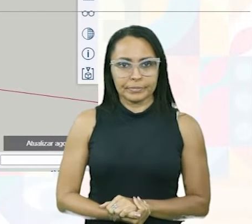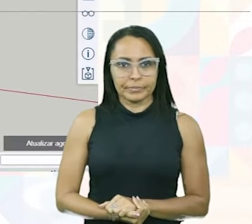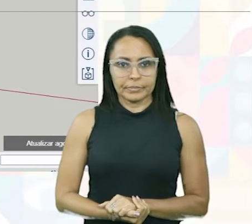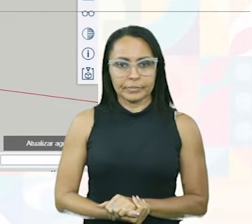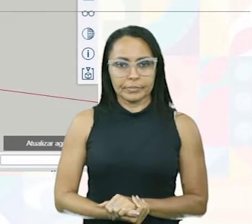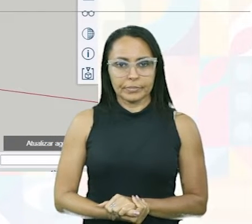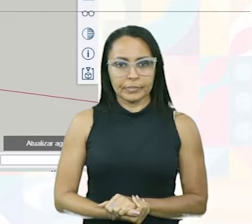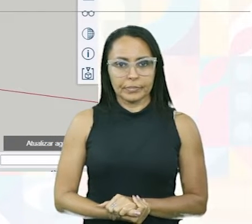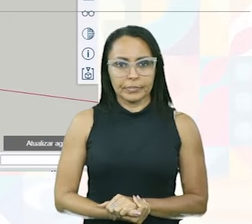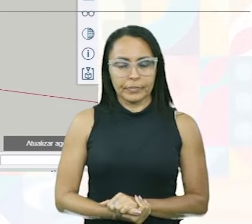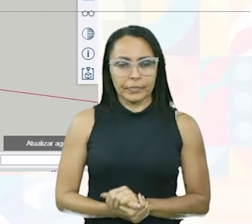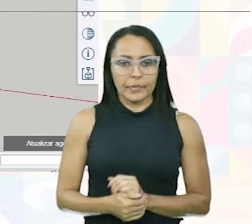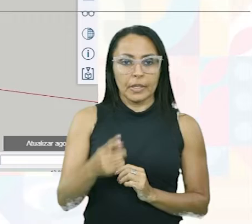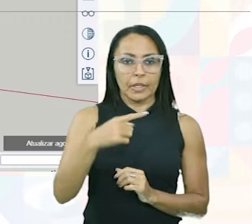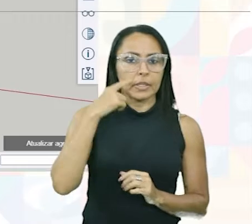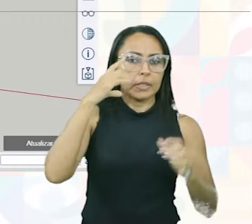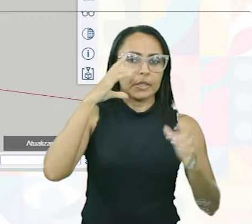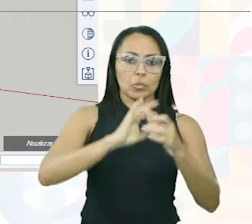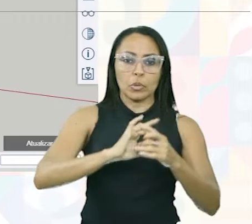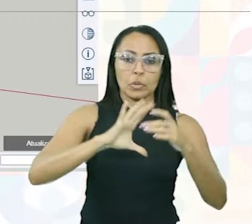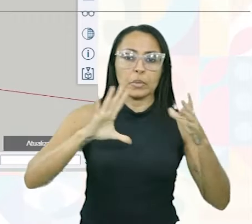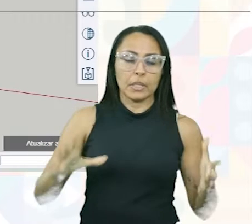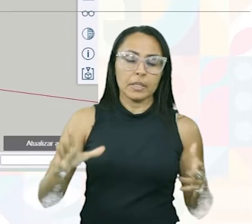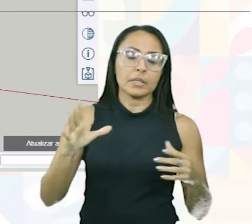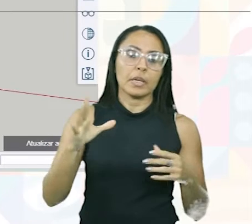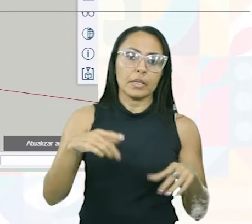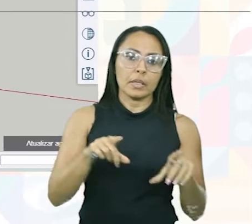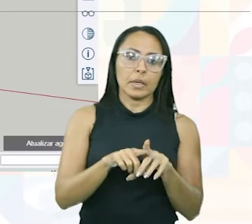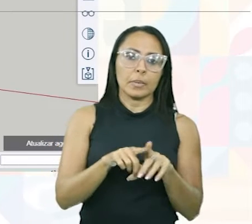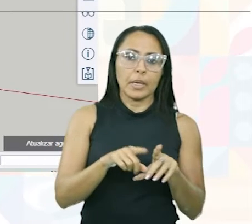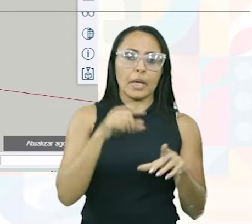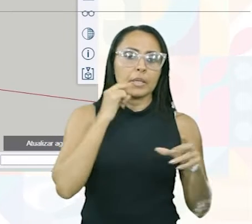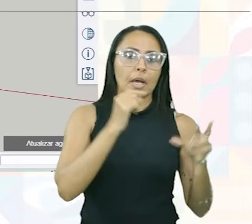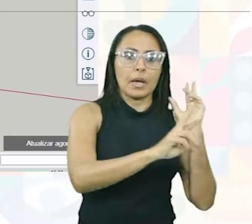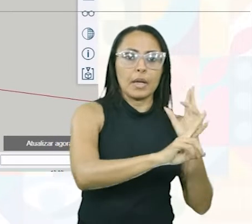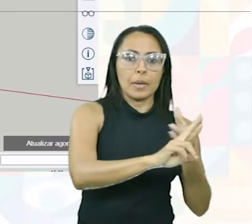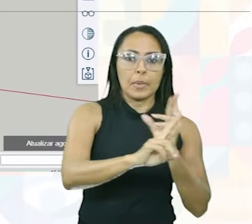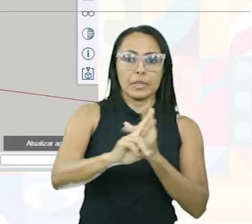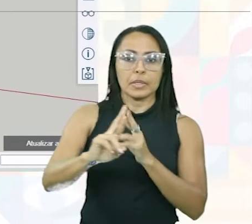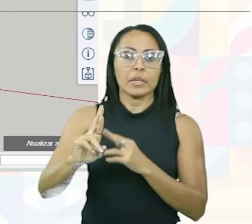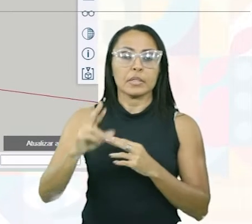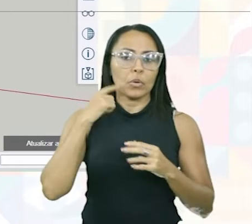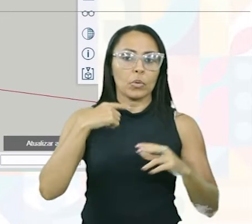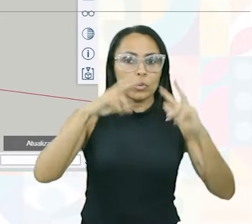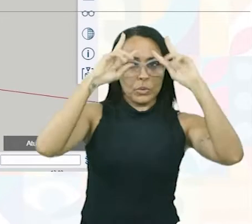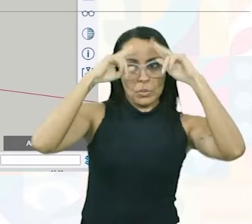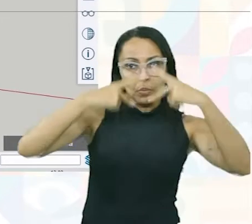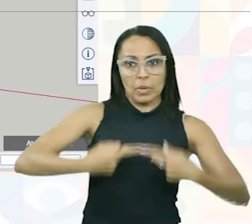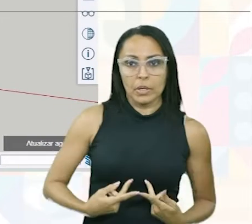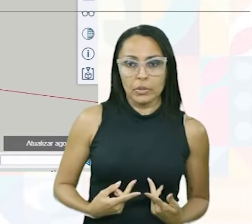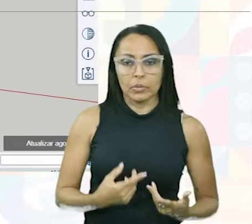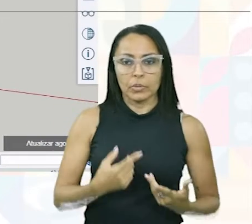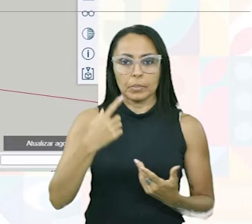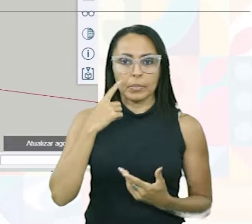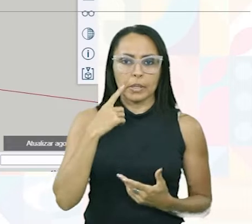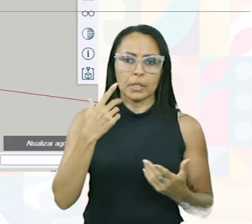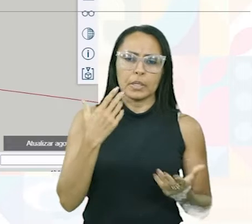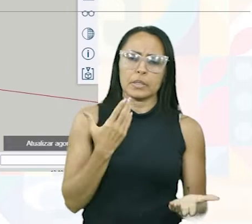O SketchUp disponibiliza, né, essa representação de um humano para que